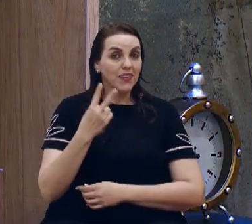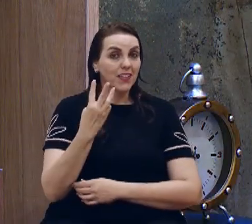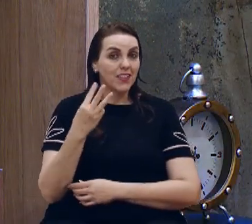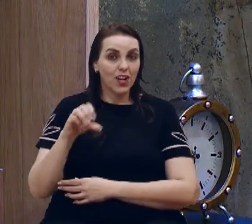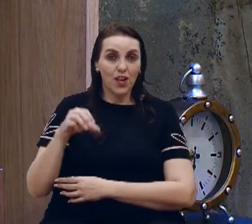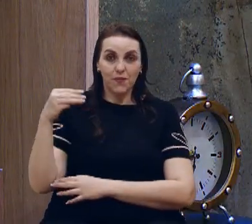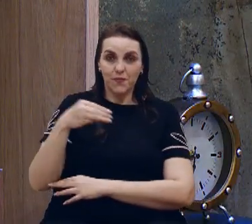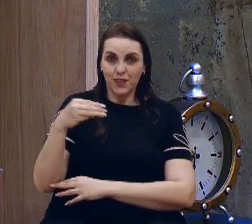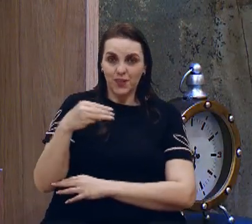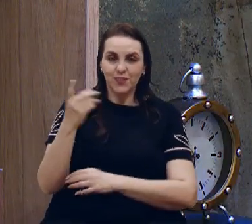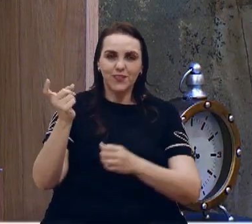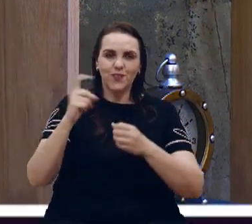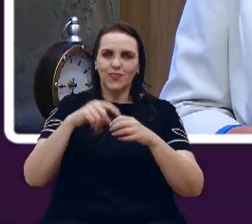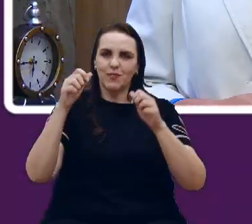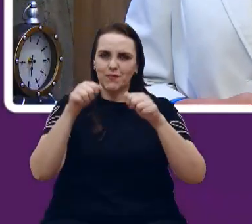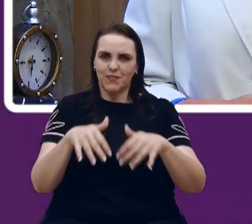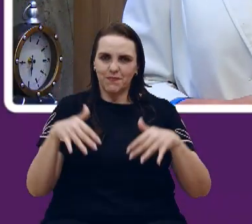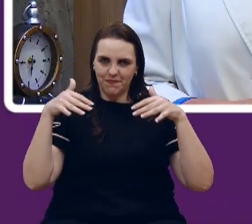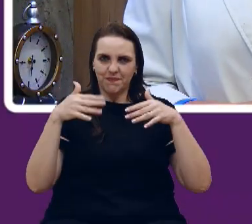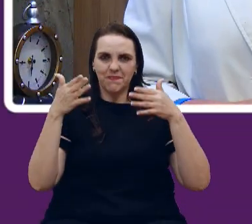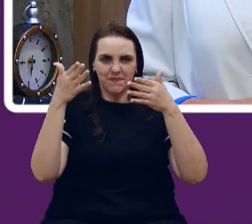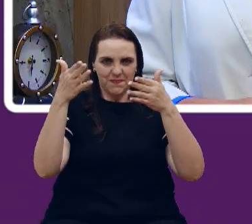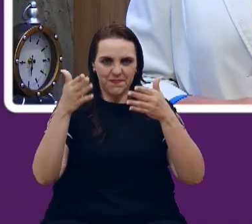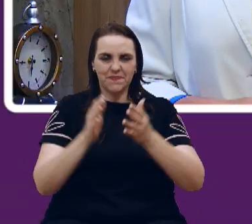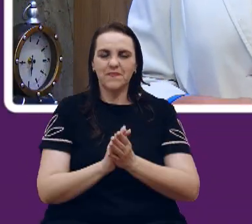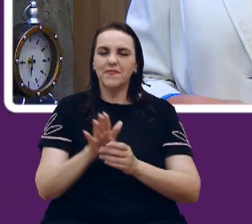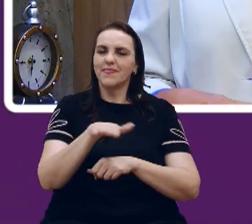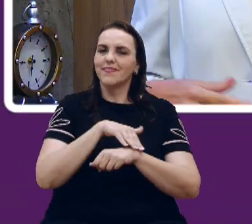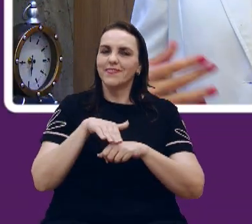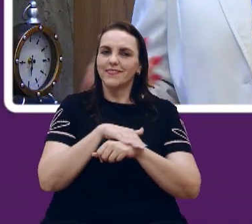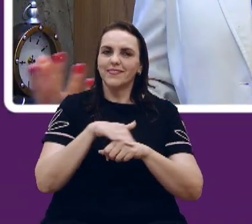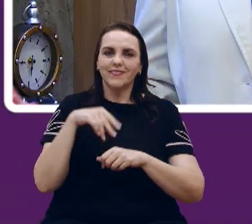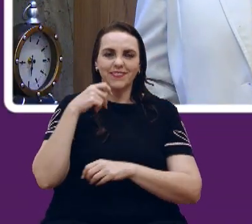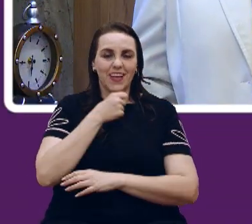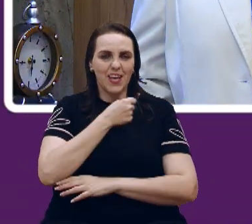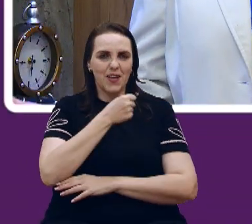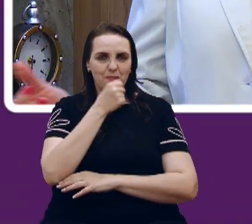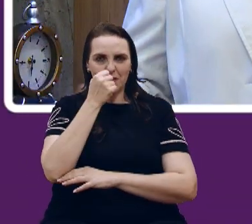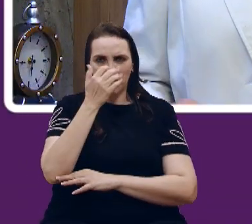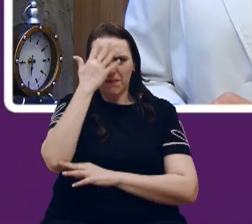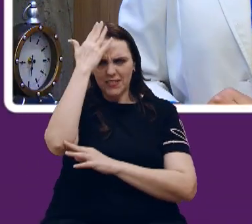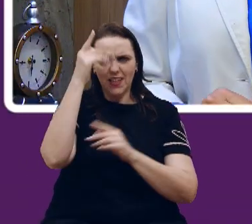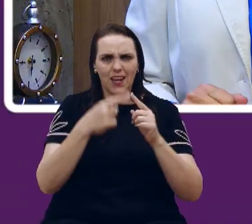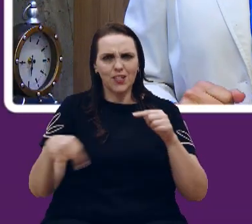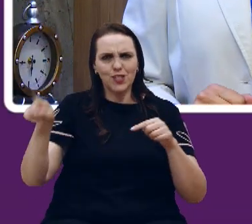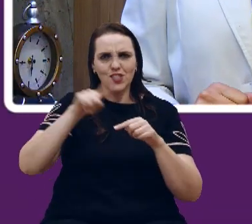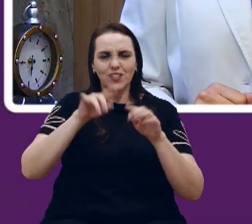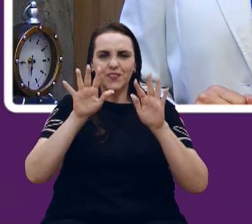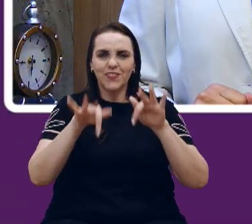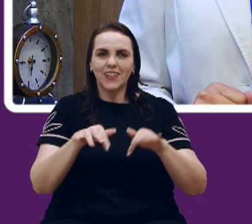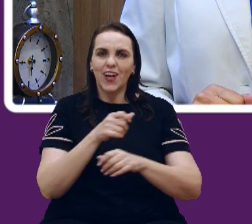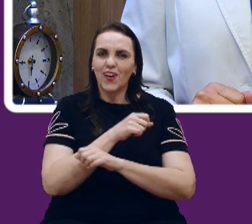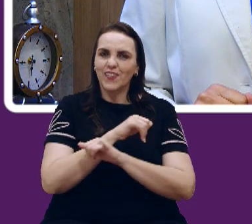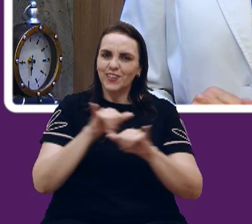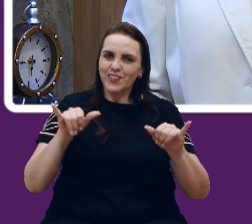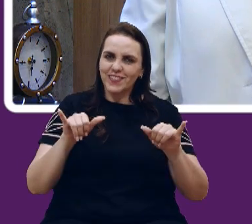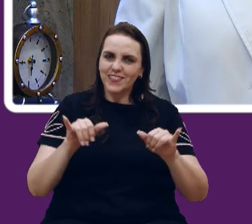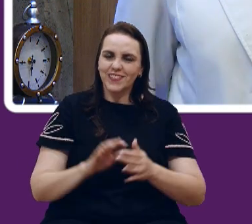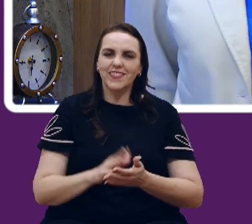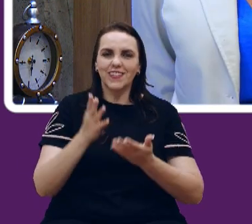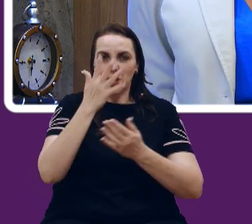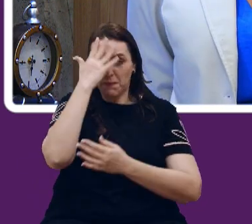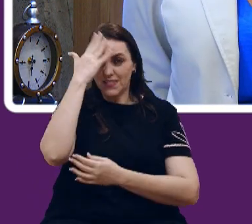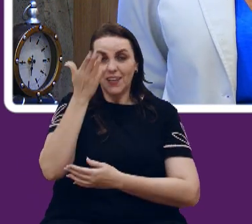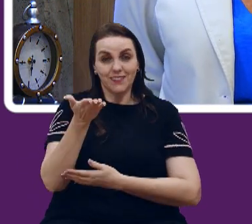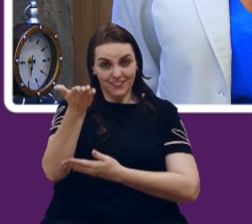1h39, voltamos ao plenário para falar agora sim com o repórter Marcelo Oliveira para o nosso giro final aí de notícias. Marcelo,